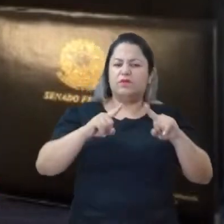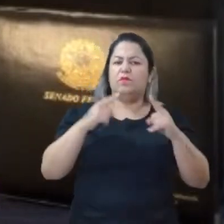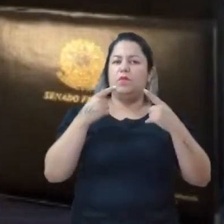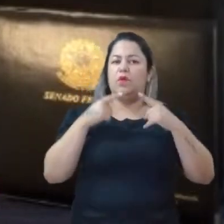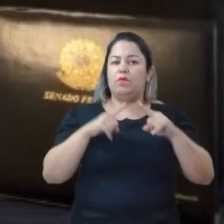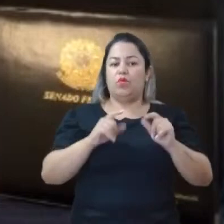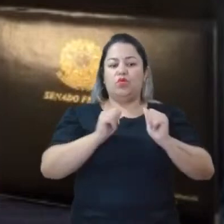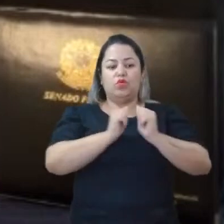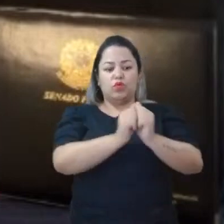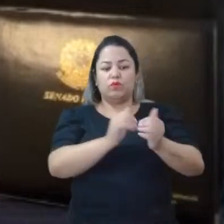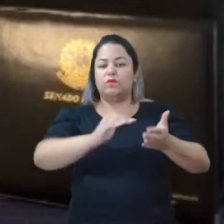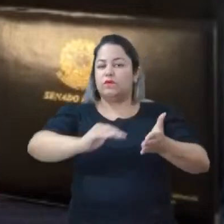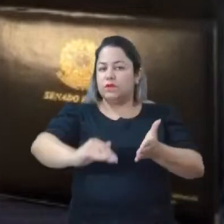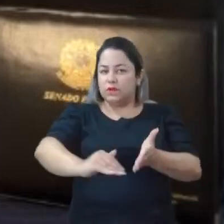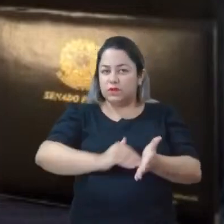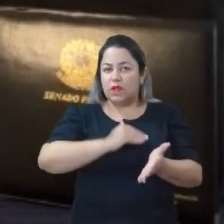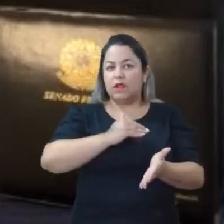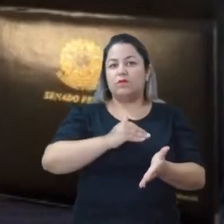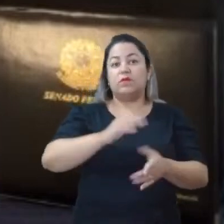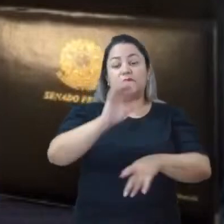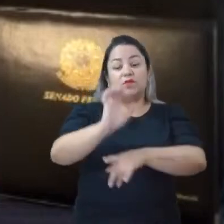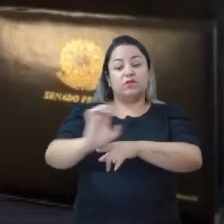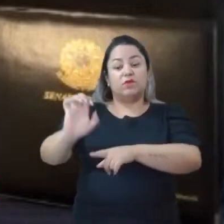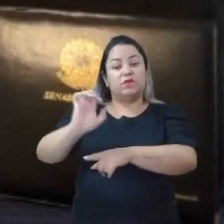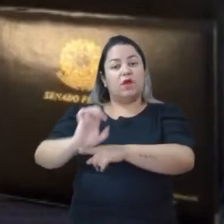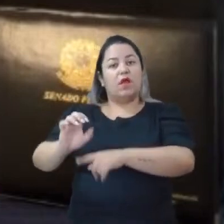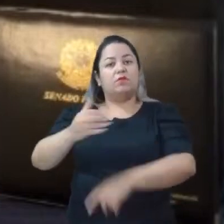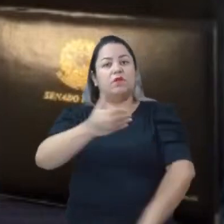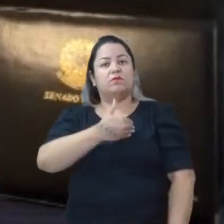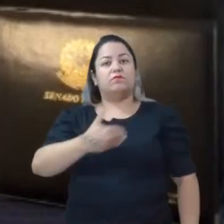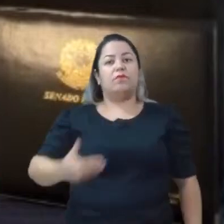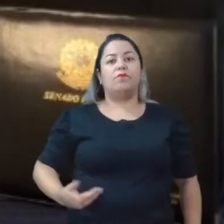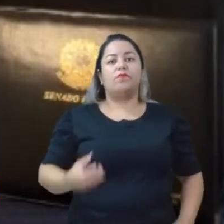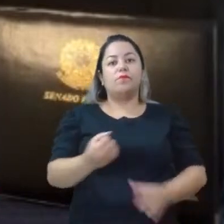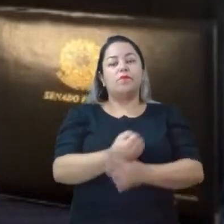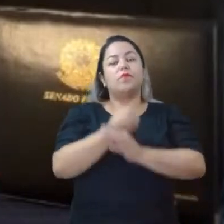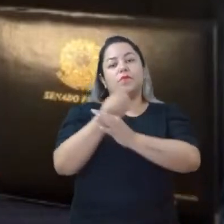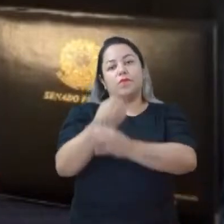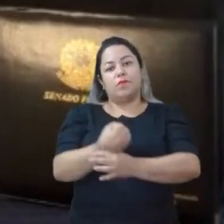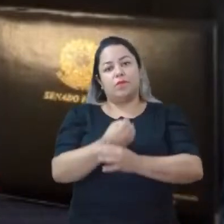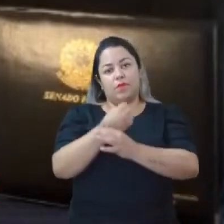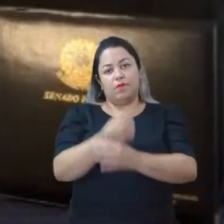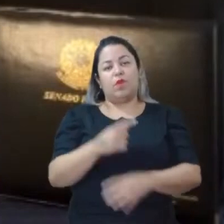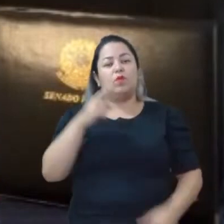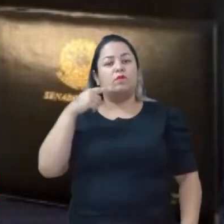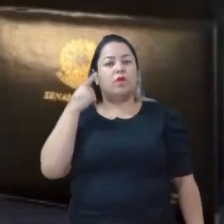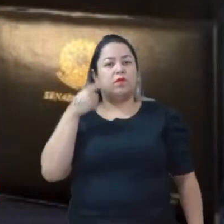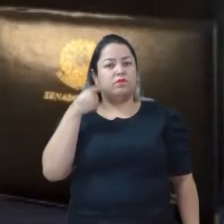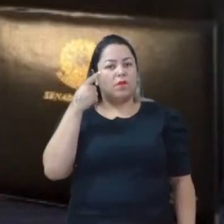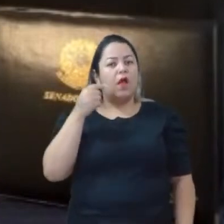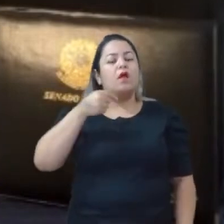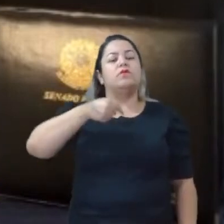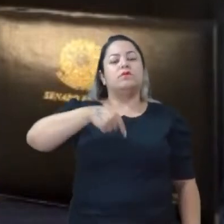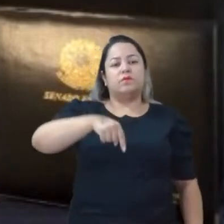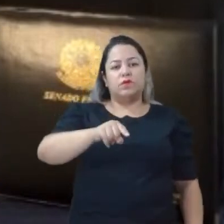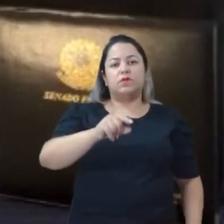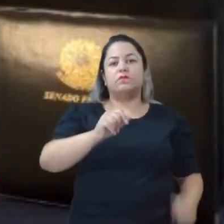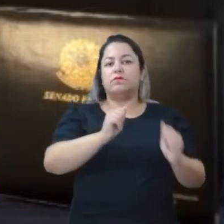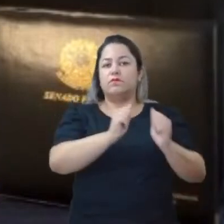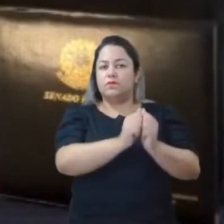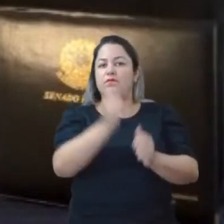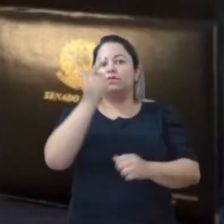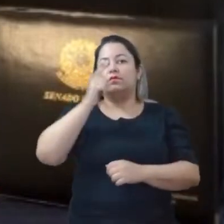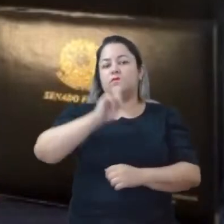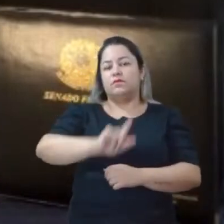junto ao secretário de Estado da Segurança Pública, e os advogados foram lá, que nós